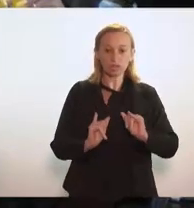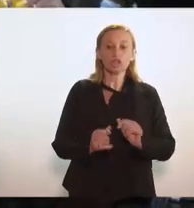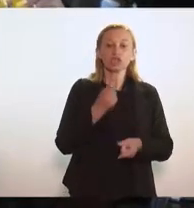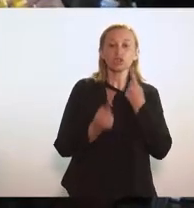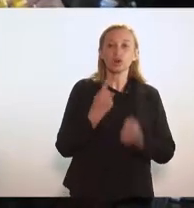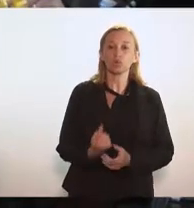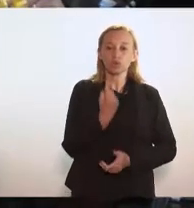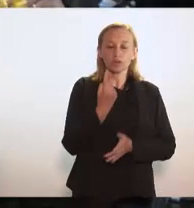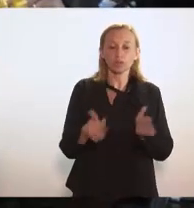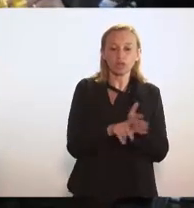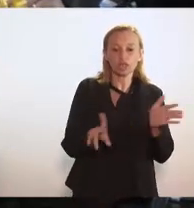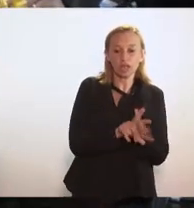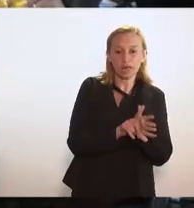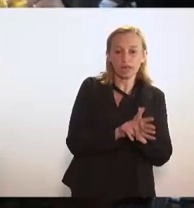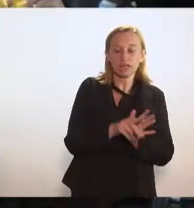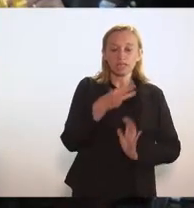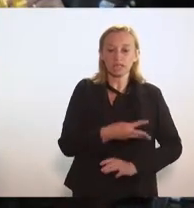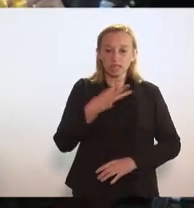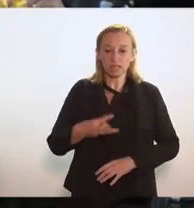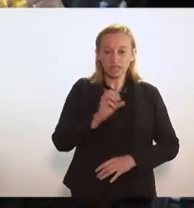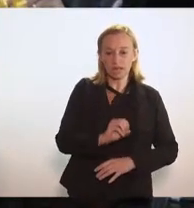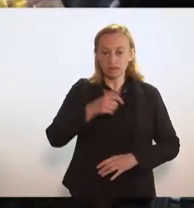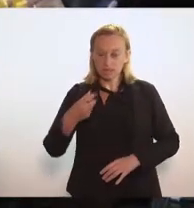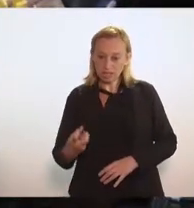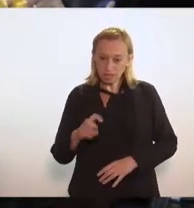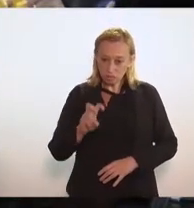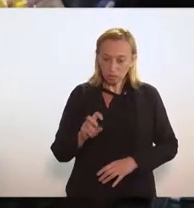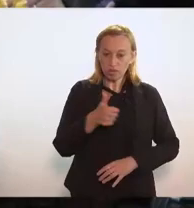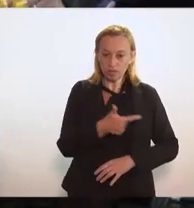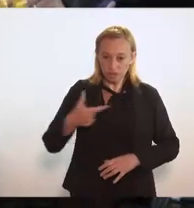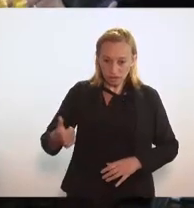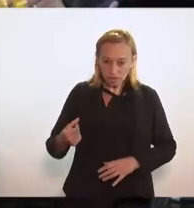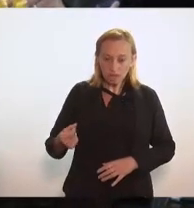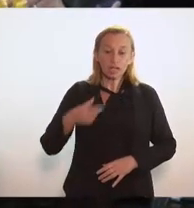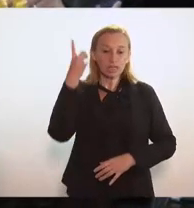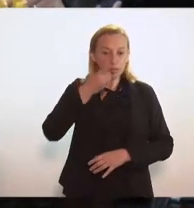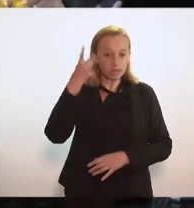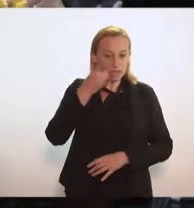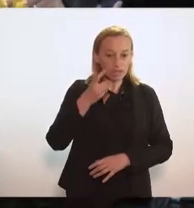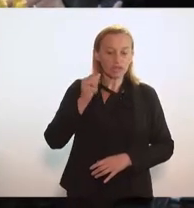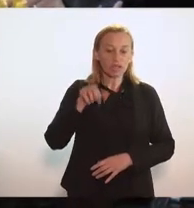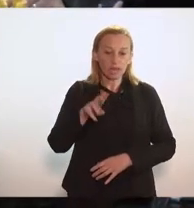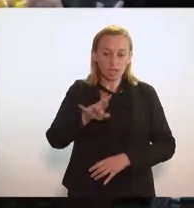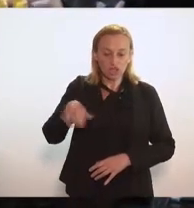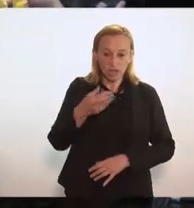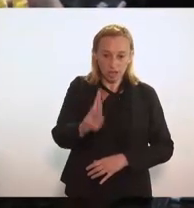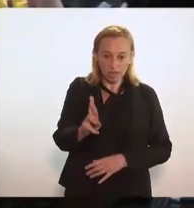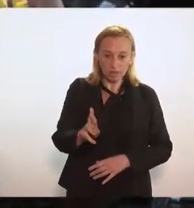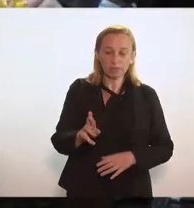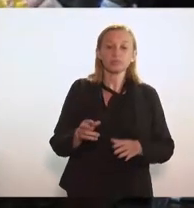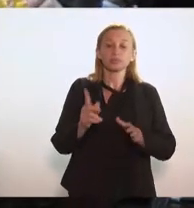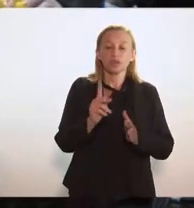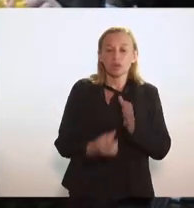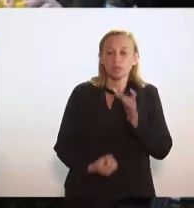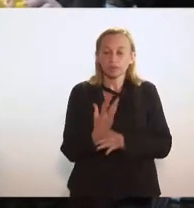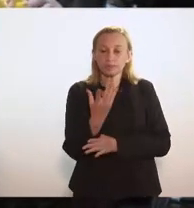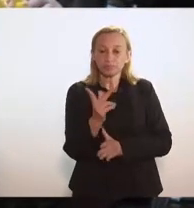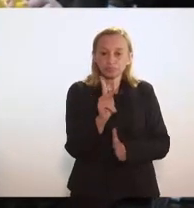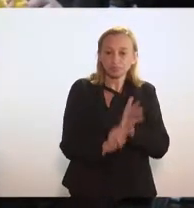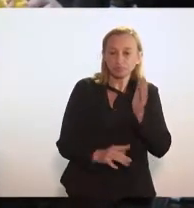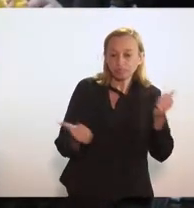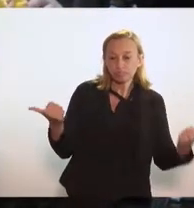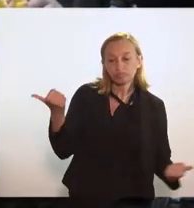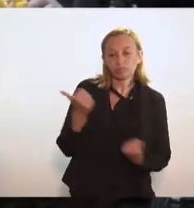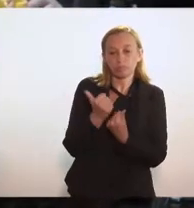de urgência e discussão única, projeto de lei 3305-20, de autoria do deputado Jair Bittencourt, que autoriza criar o Programa Estadual de Apoio